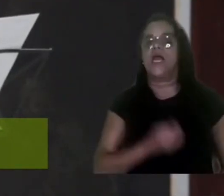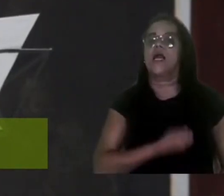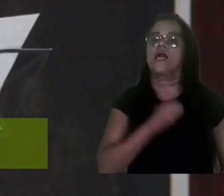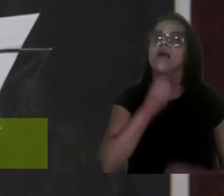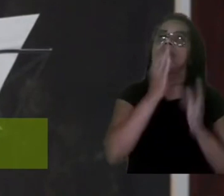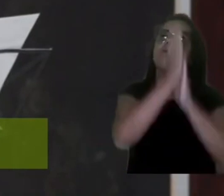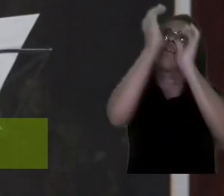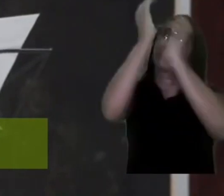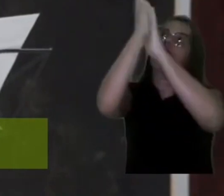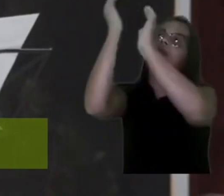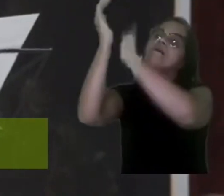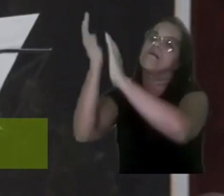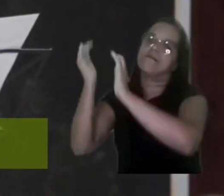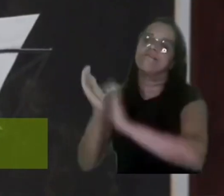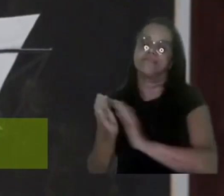canção.